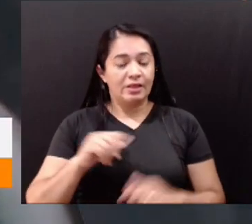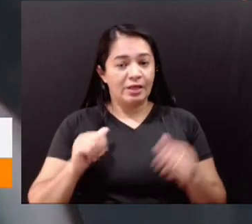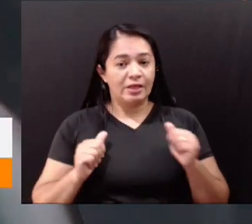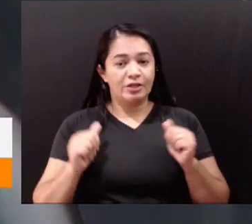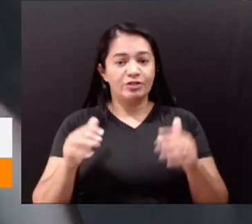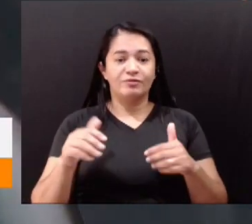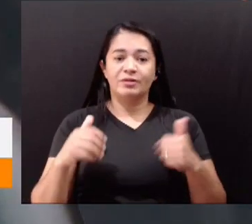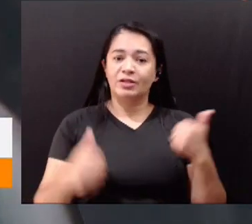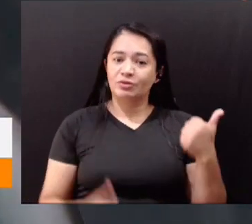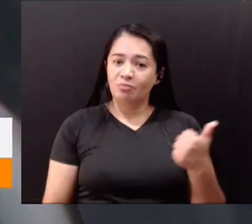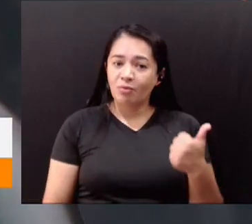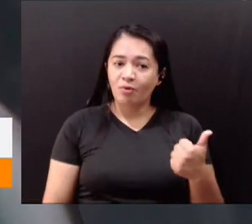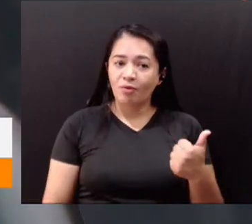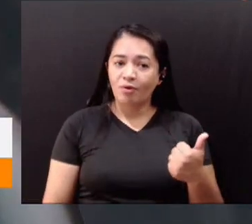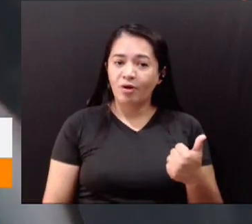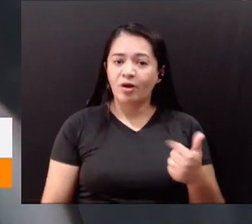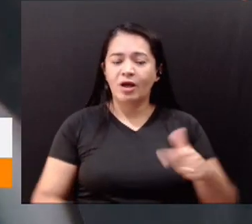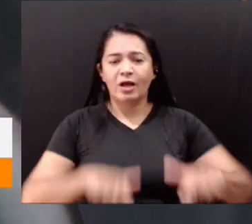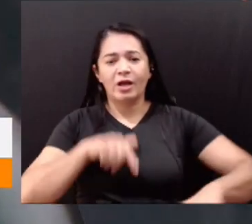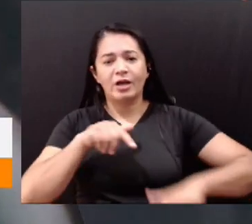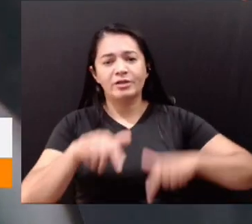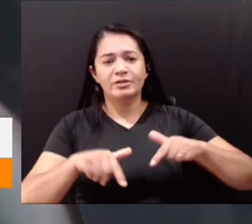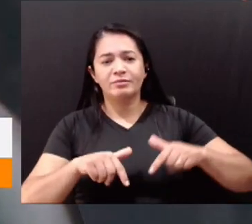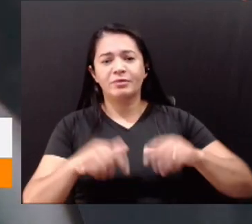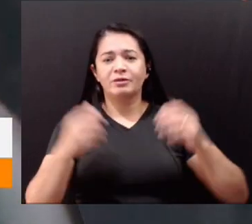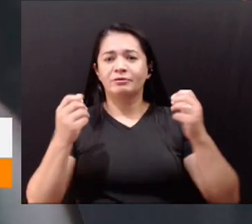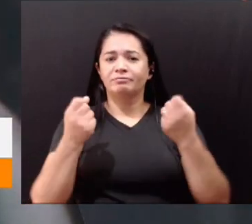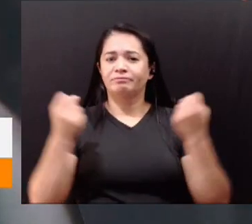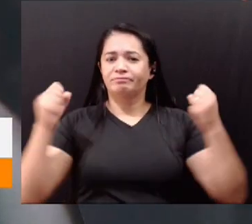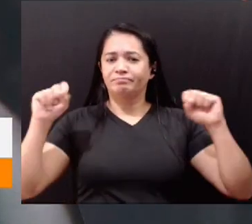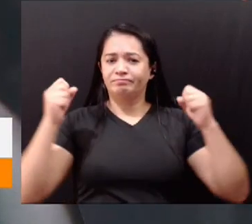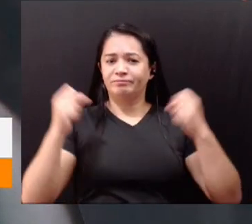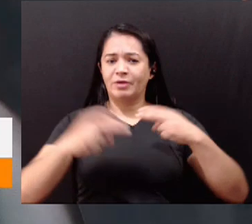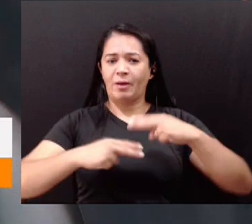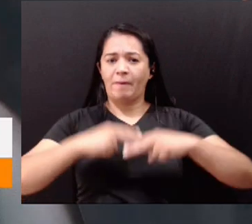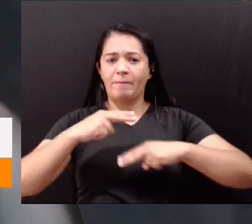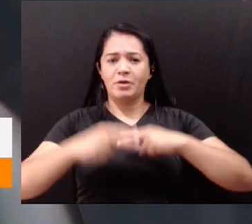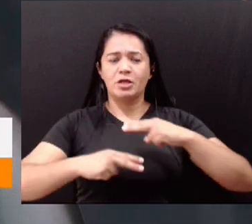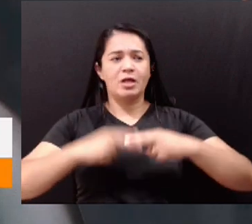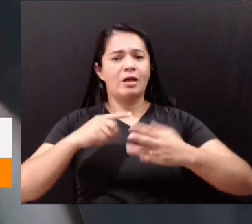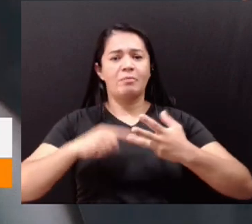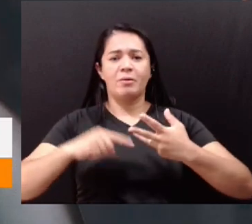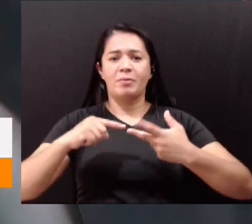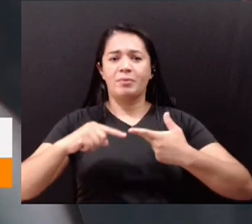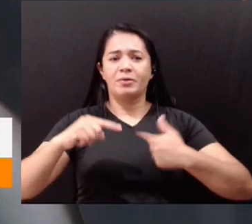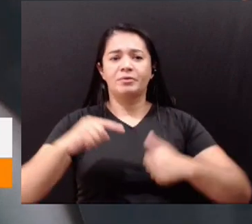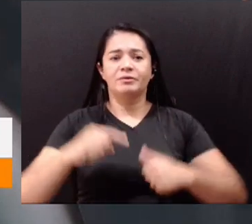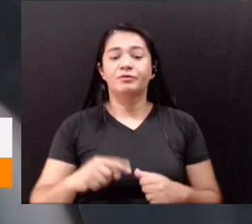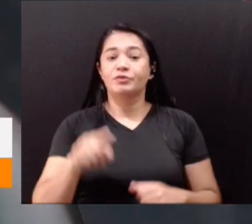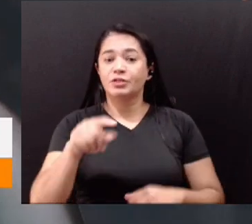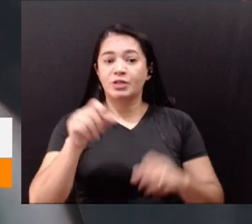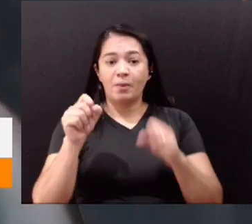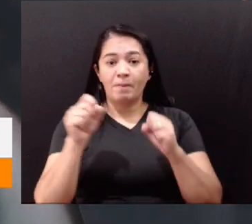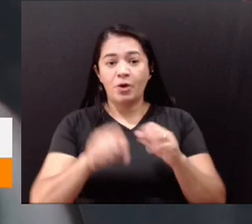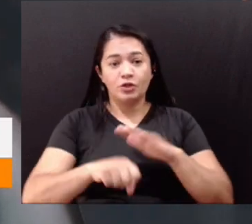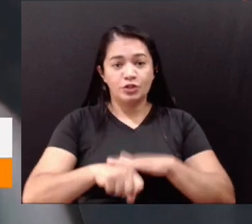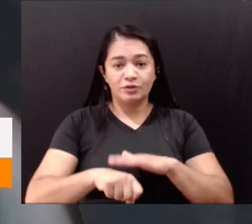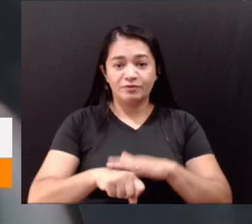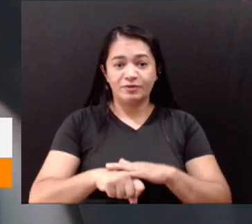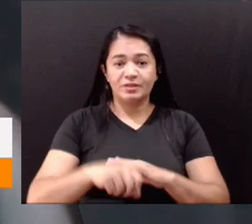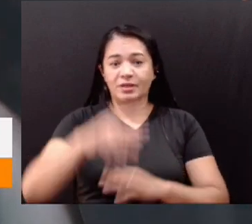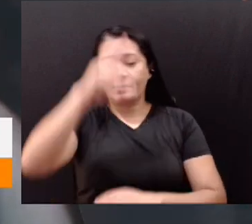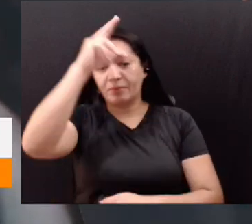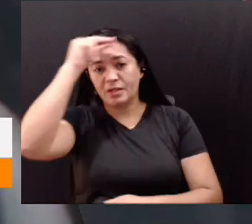de atividade física de alongamento, pilates, yoga, que você pode fazer pela prefeitura ou que você pode